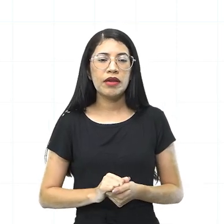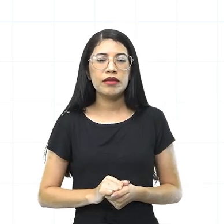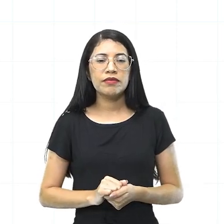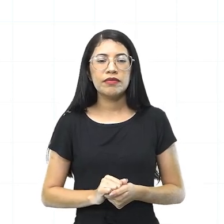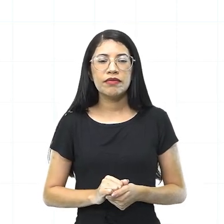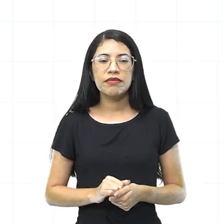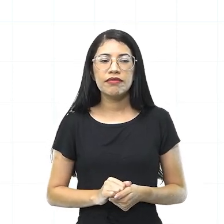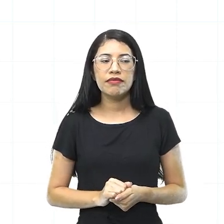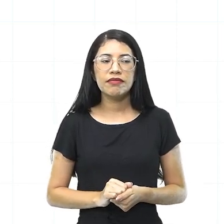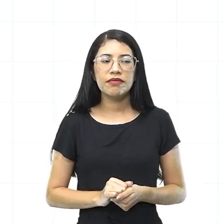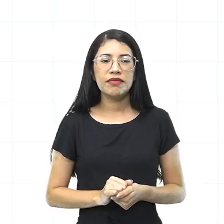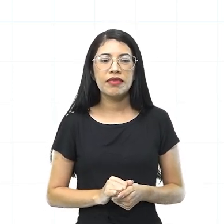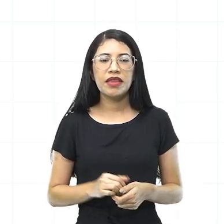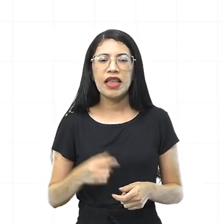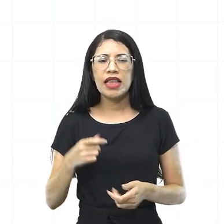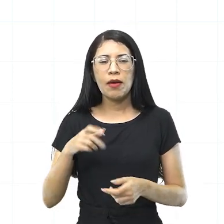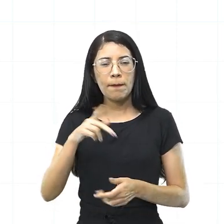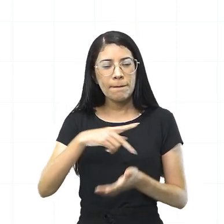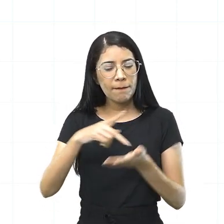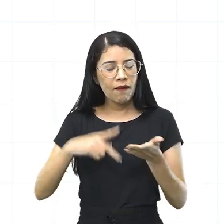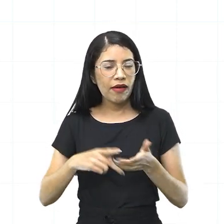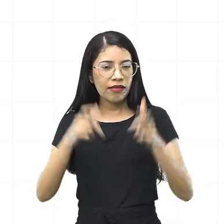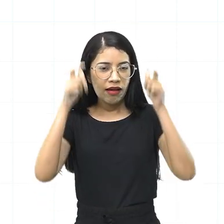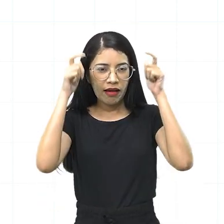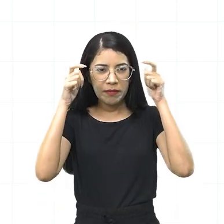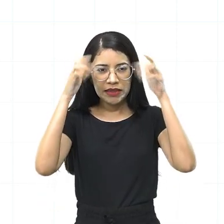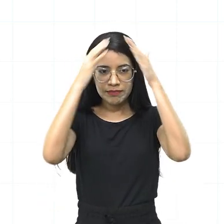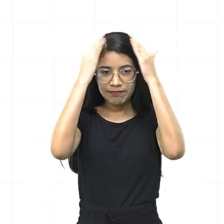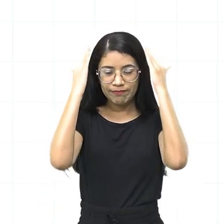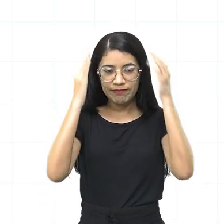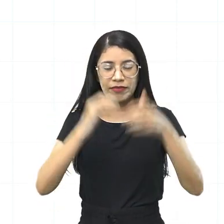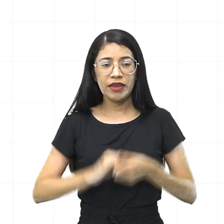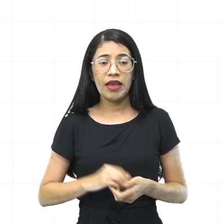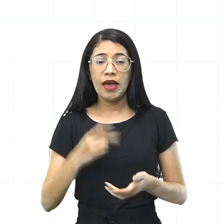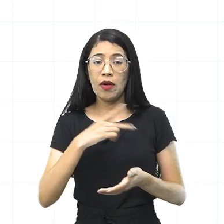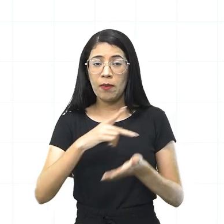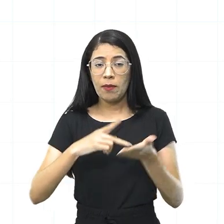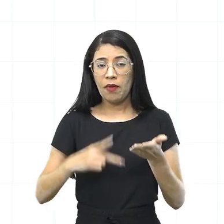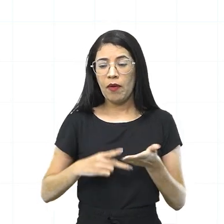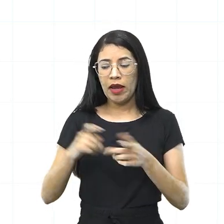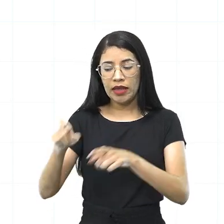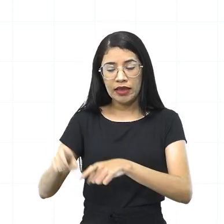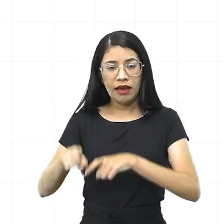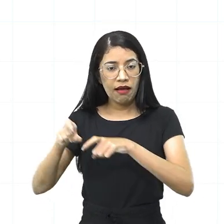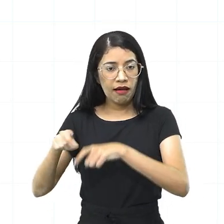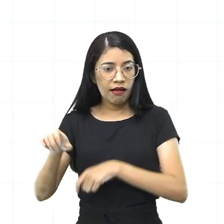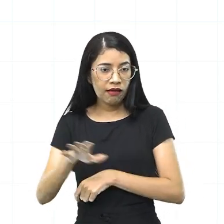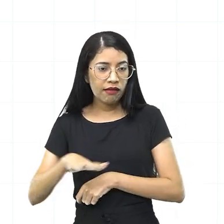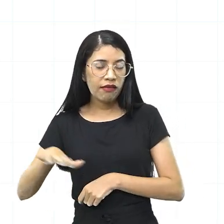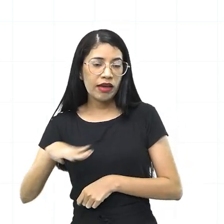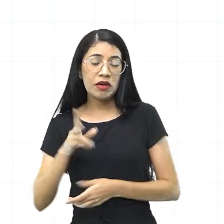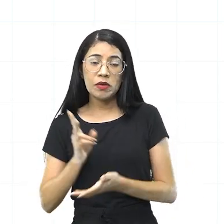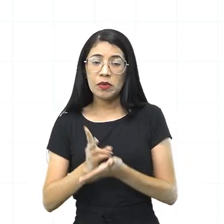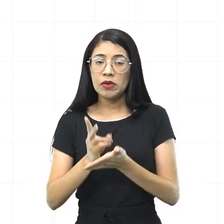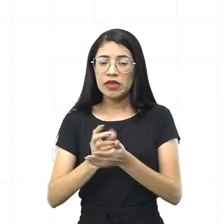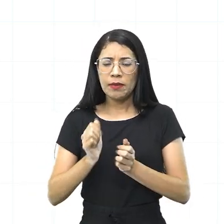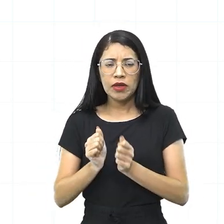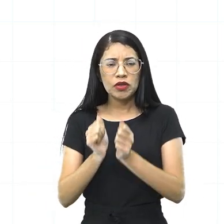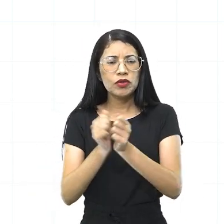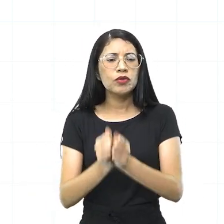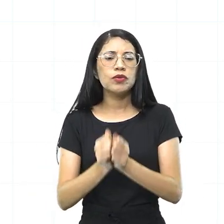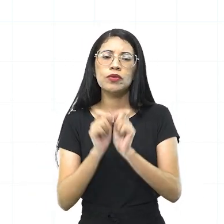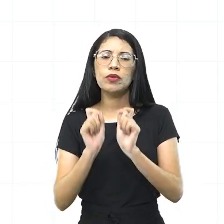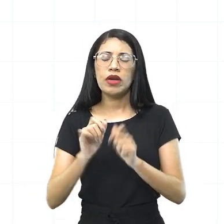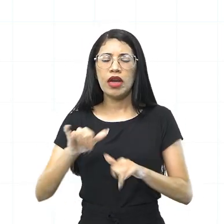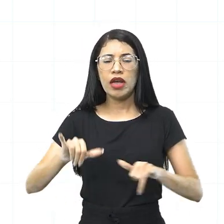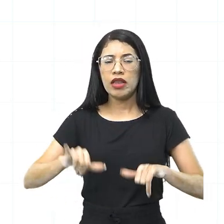da peste, poeta cabeça chata. Por ser poeta roceiro, eu sempre fui